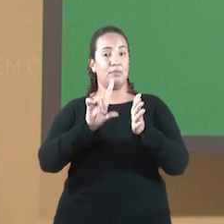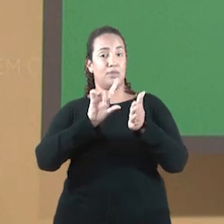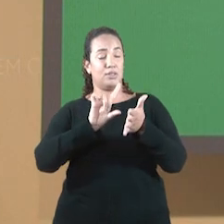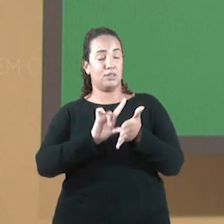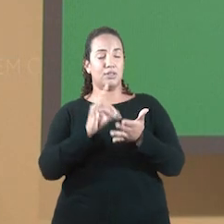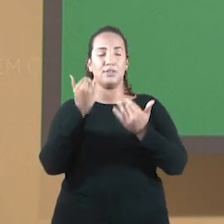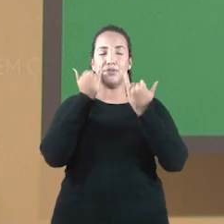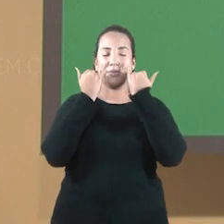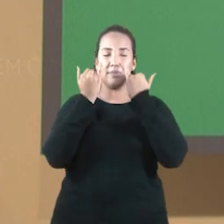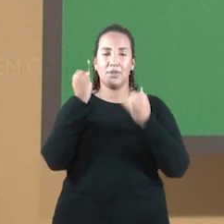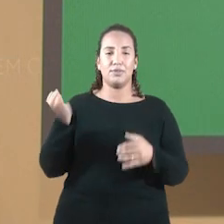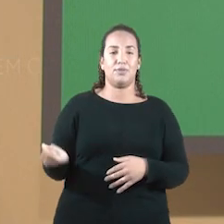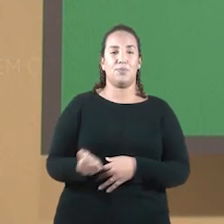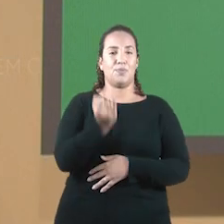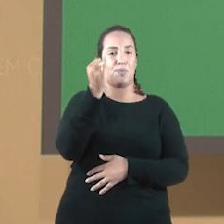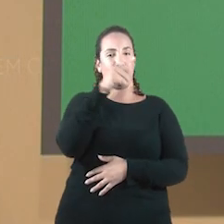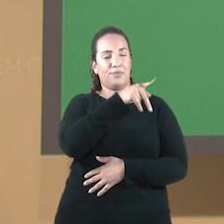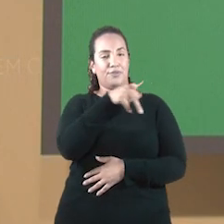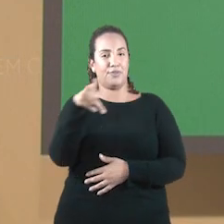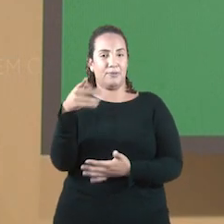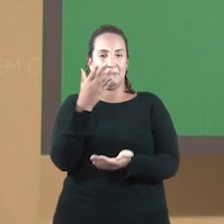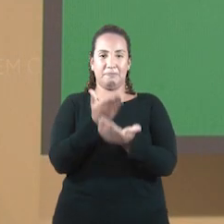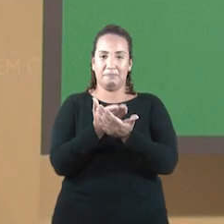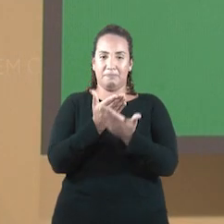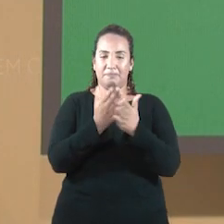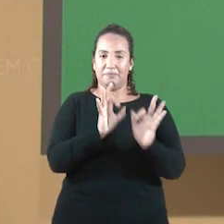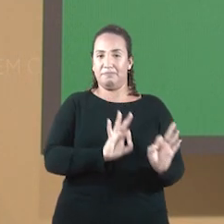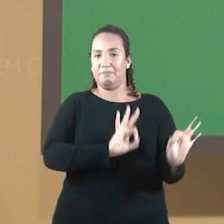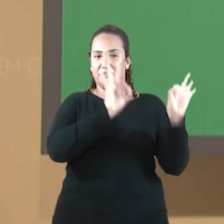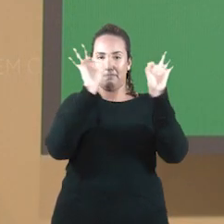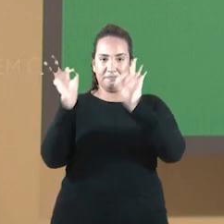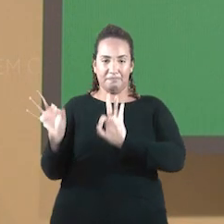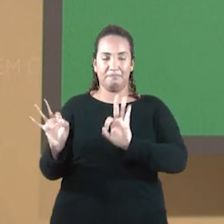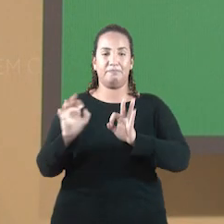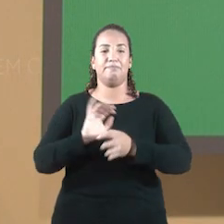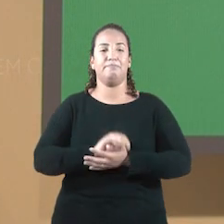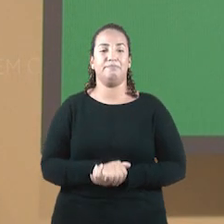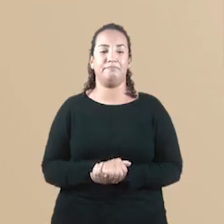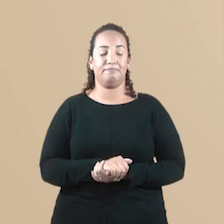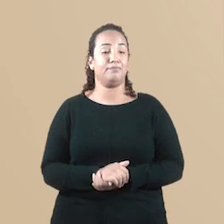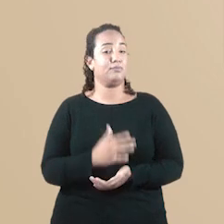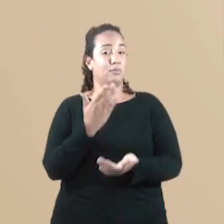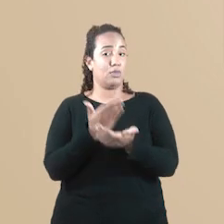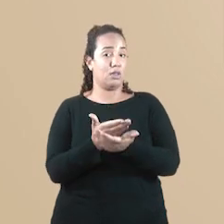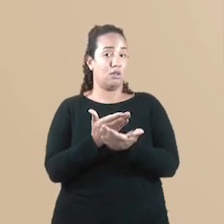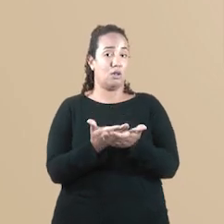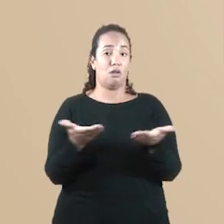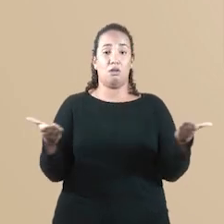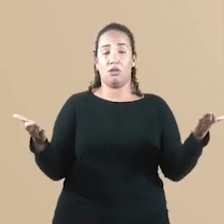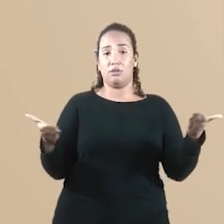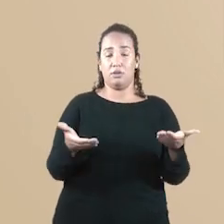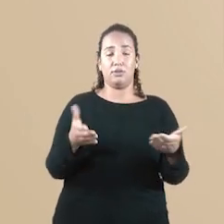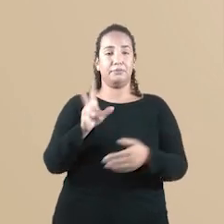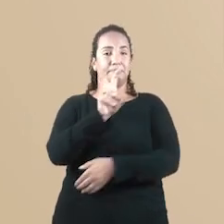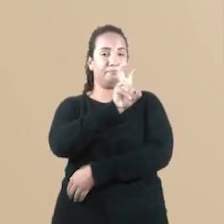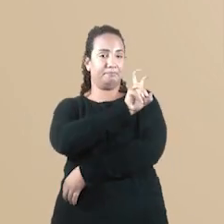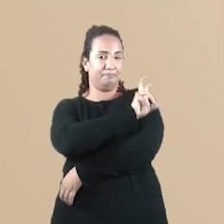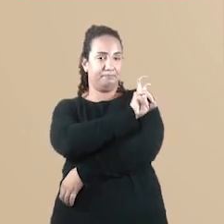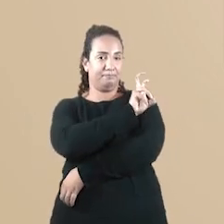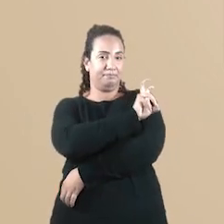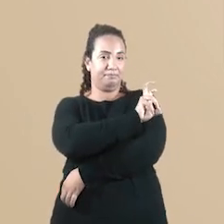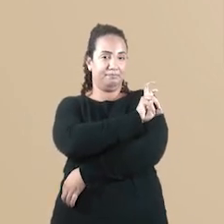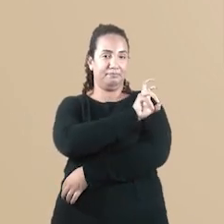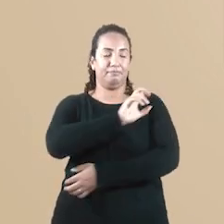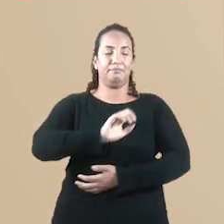começar, algumas informações para os professores e professoras que estiverem nos acompanhando. Essa aula é para o 5º ano dos